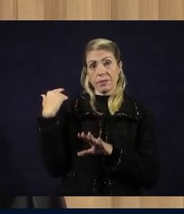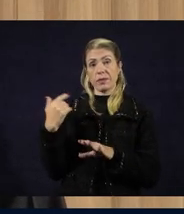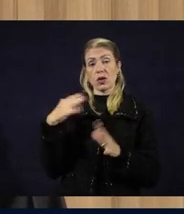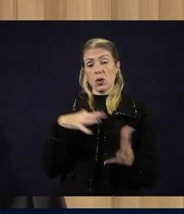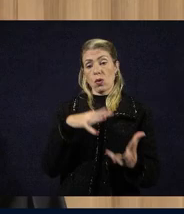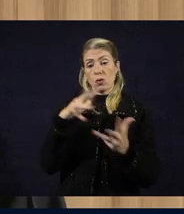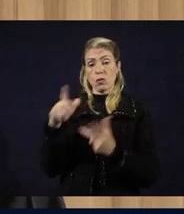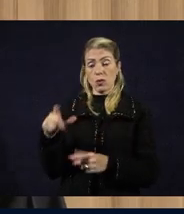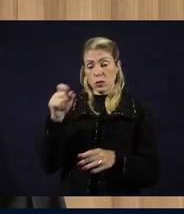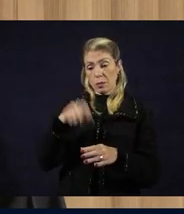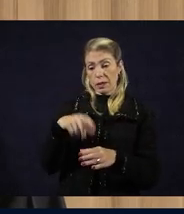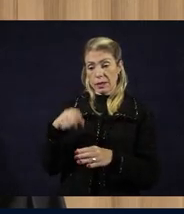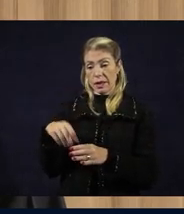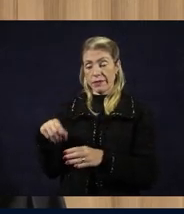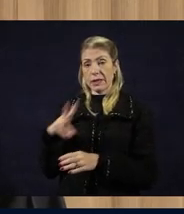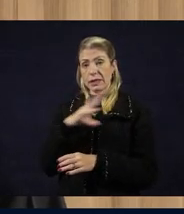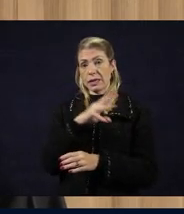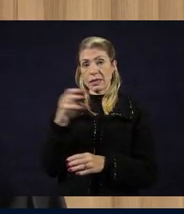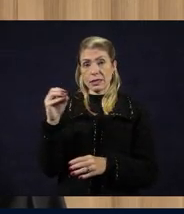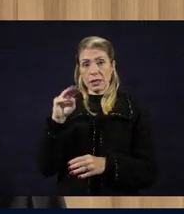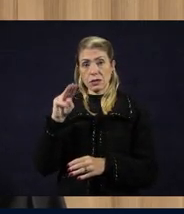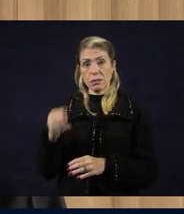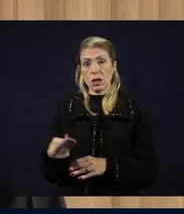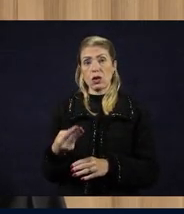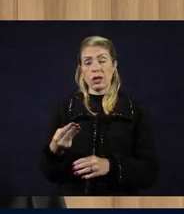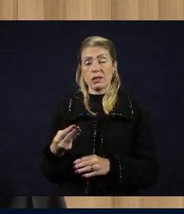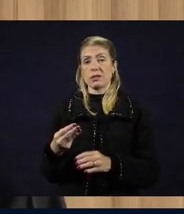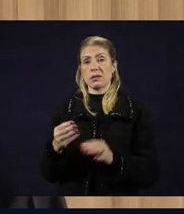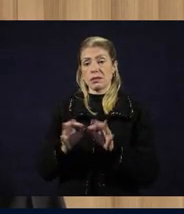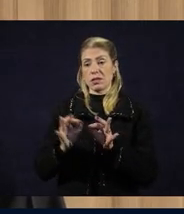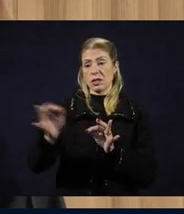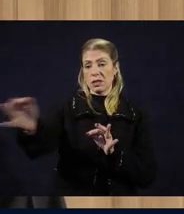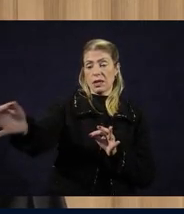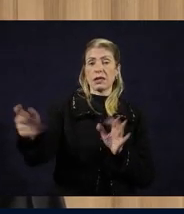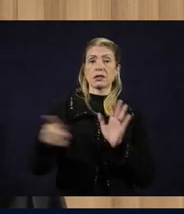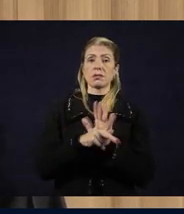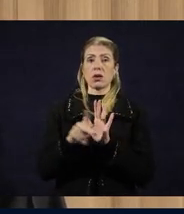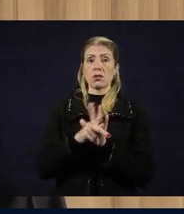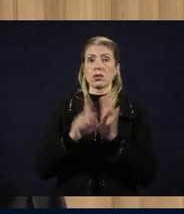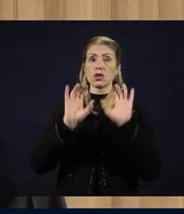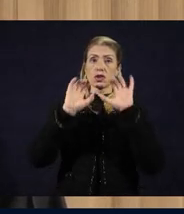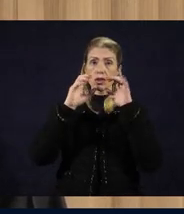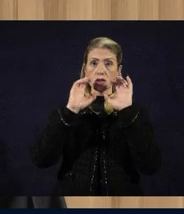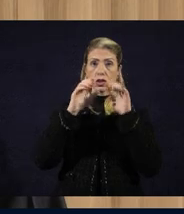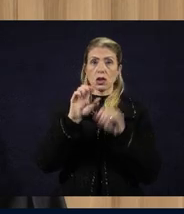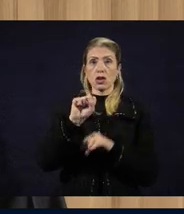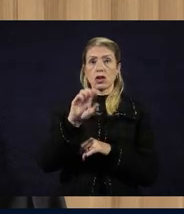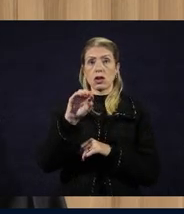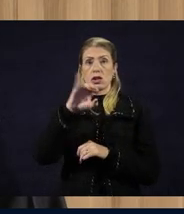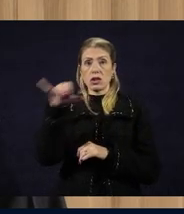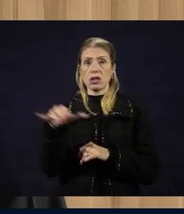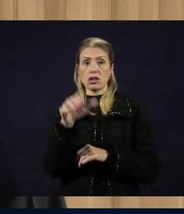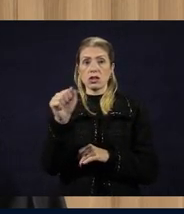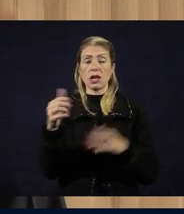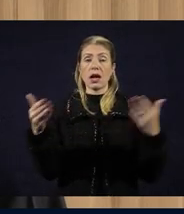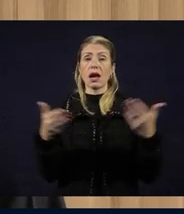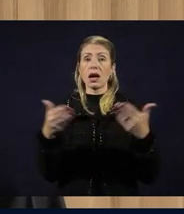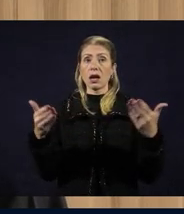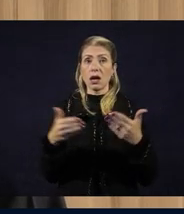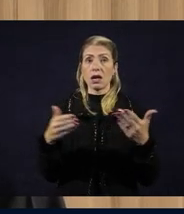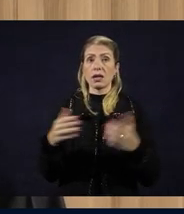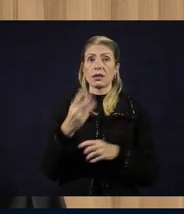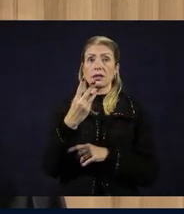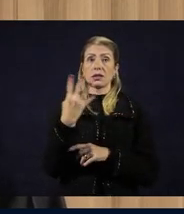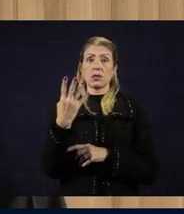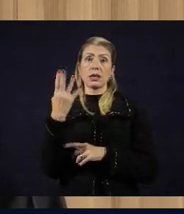mundo plantava 300 milhões de hectares de soja milho hoje planta ao redor de 345 que que fomentou Esse